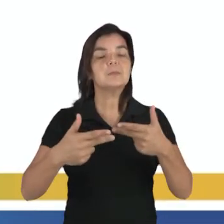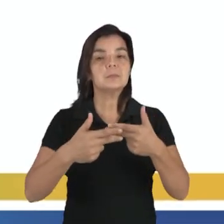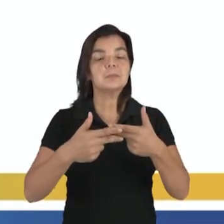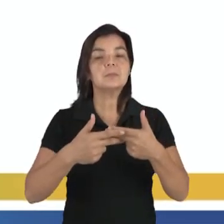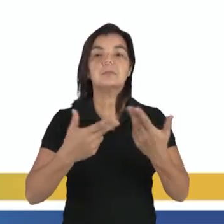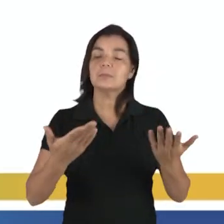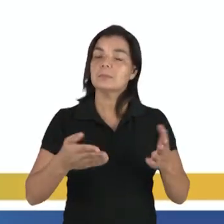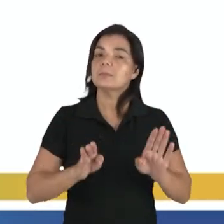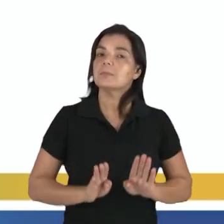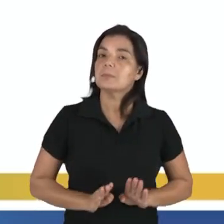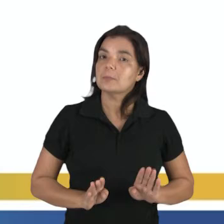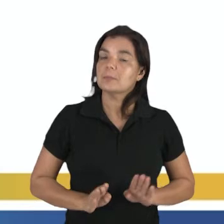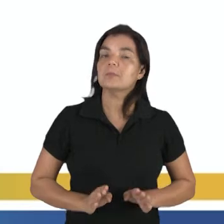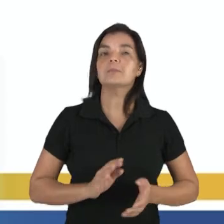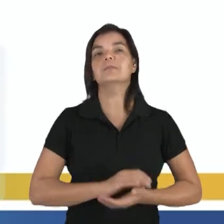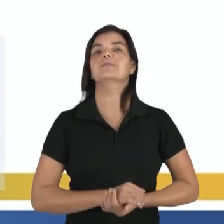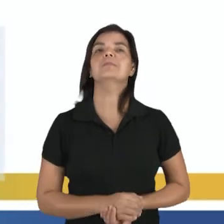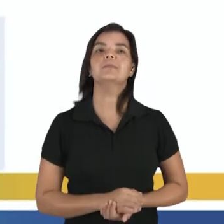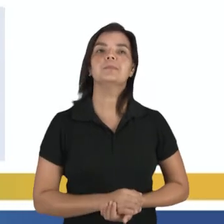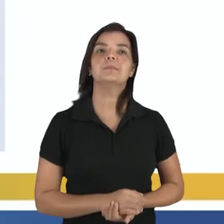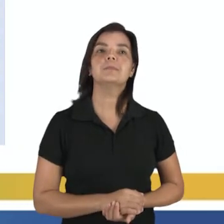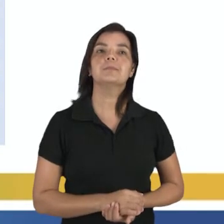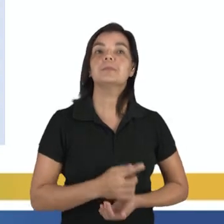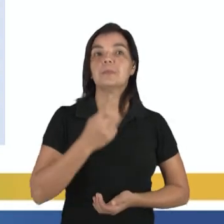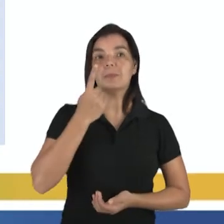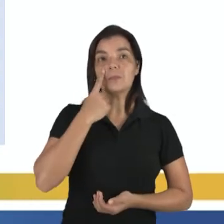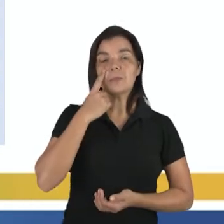para algo mais que matar a fome.